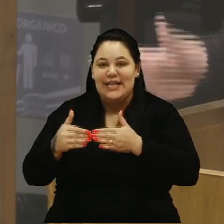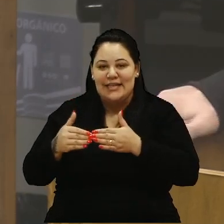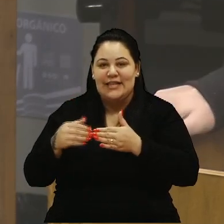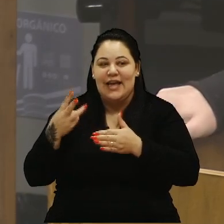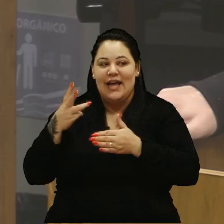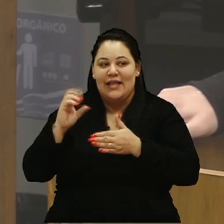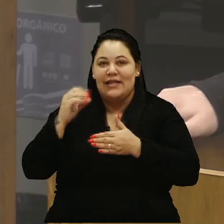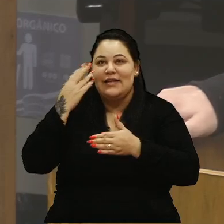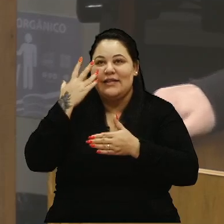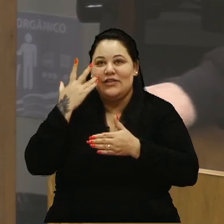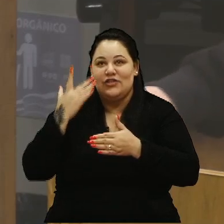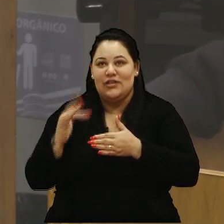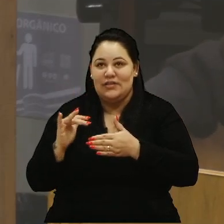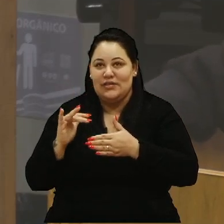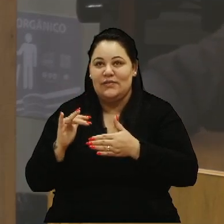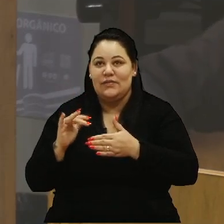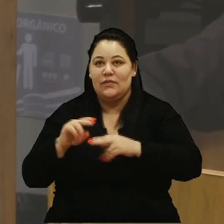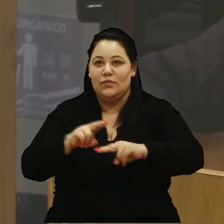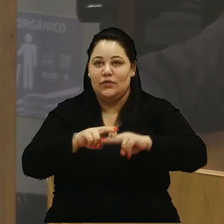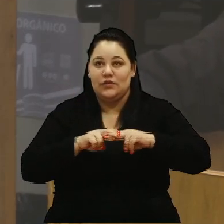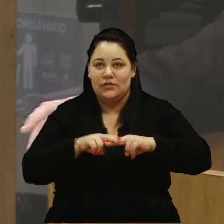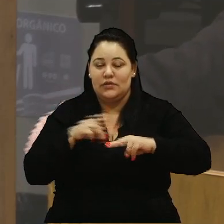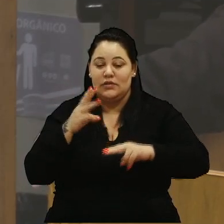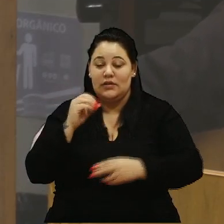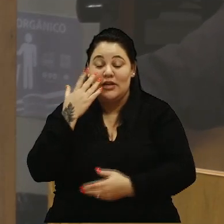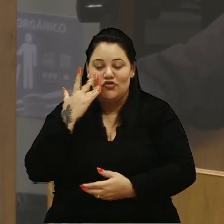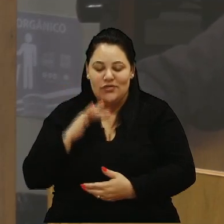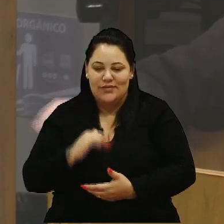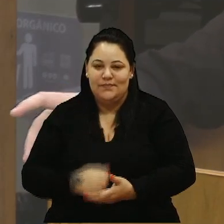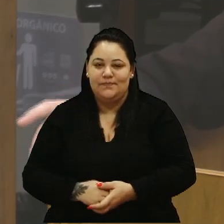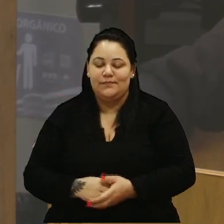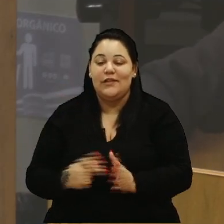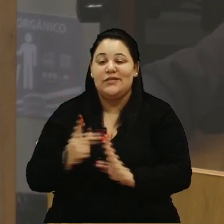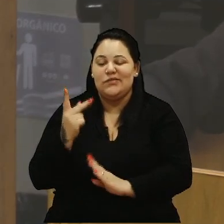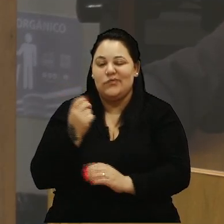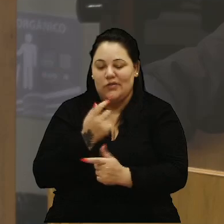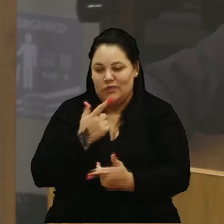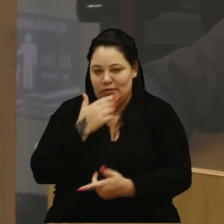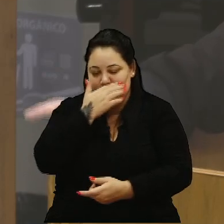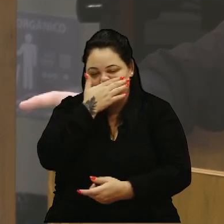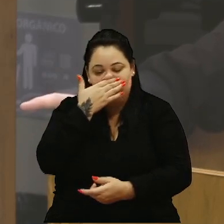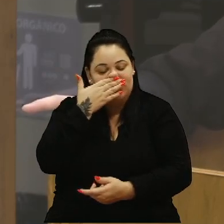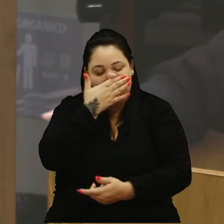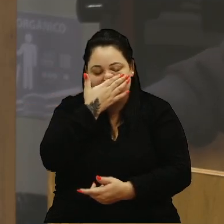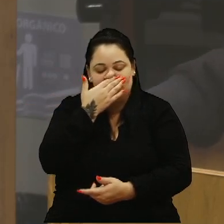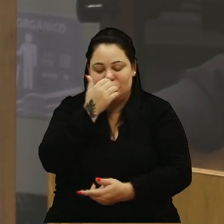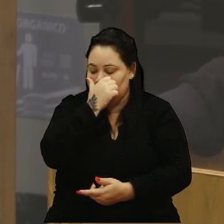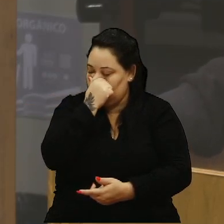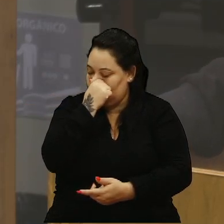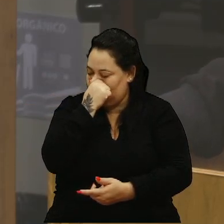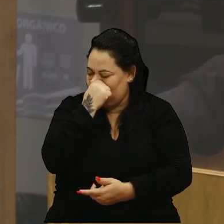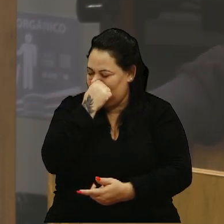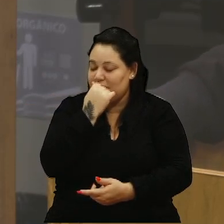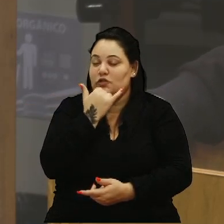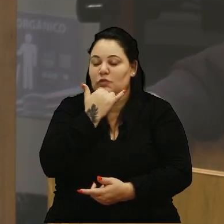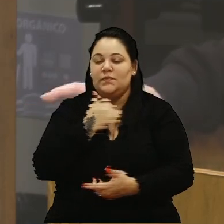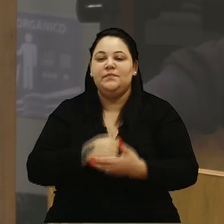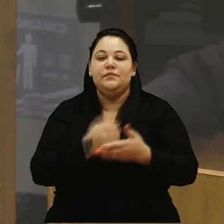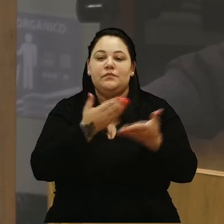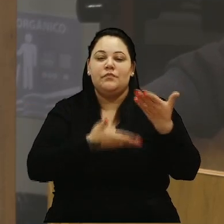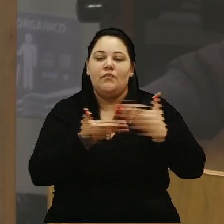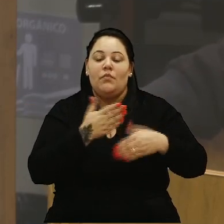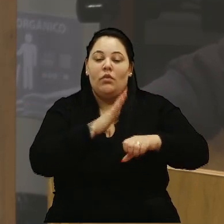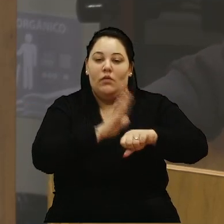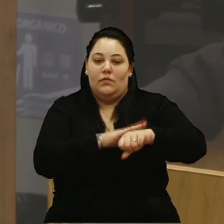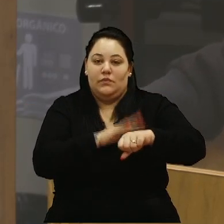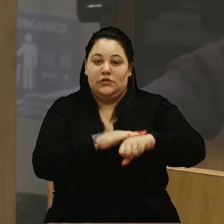Então, por isso, a minha opção pelos 30 dias. A segunda questão que eu queria tratar efetivamente é que todos os momentos que eu estive